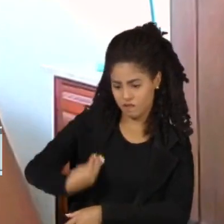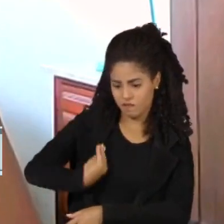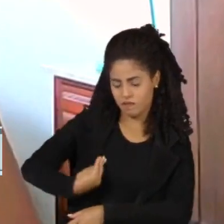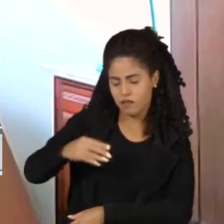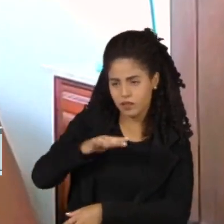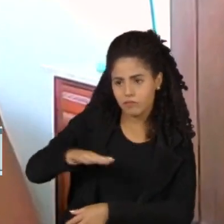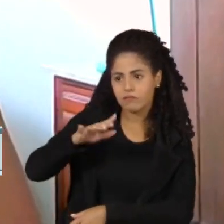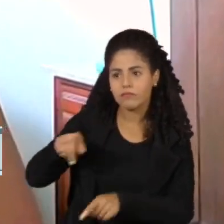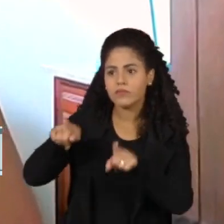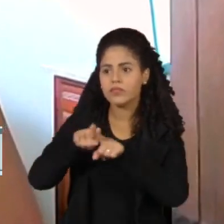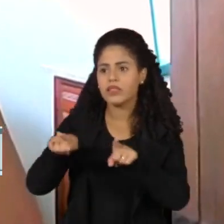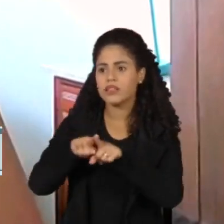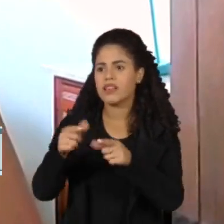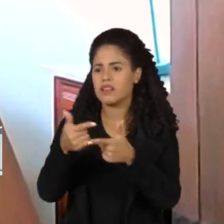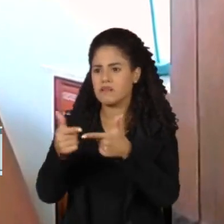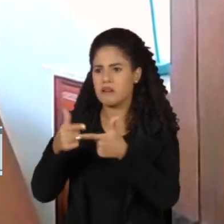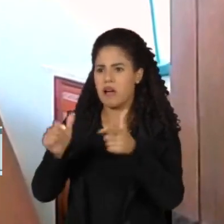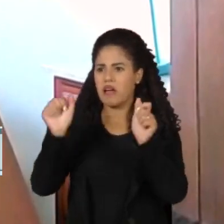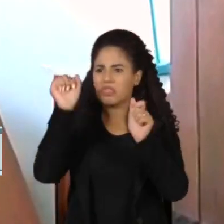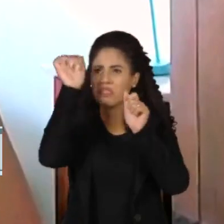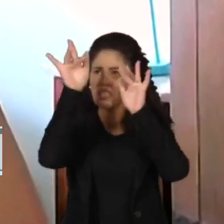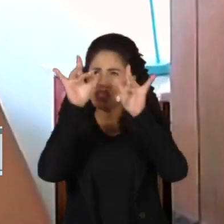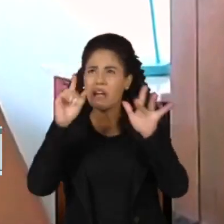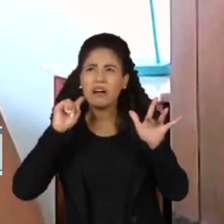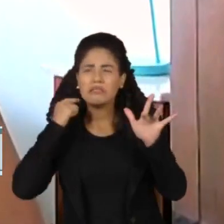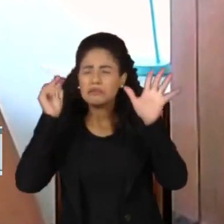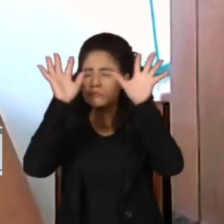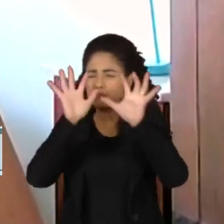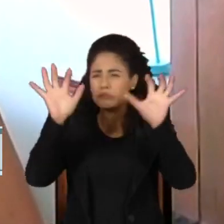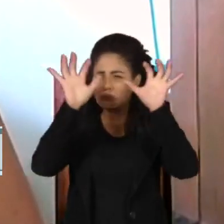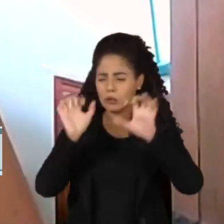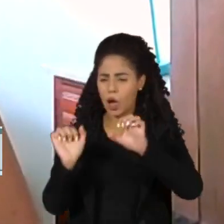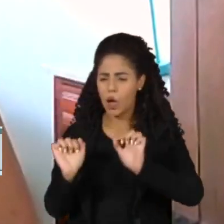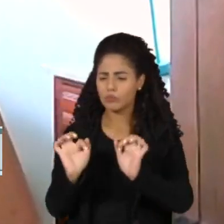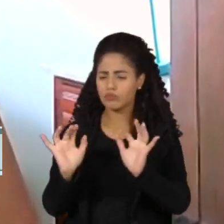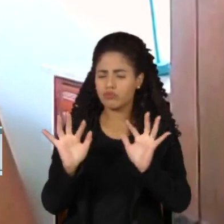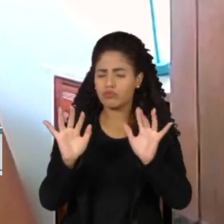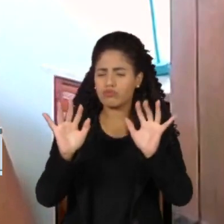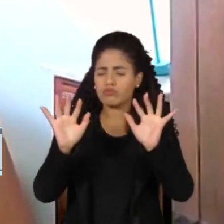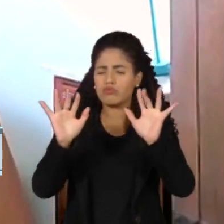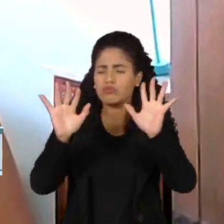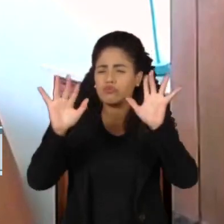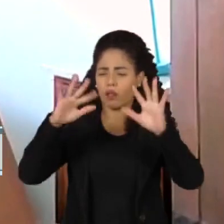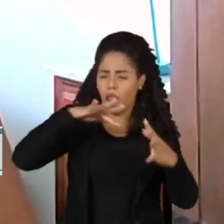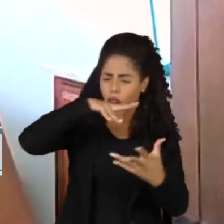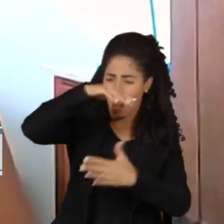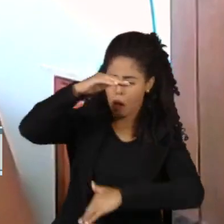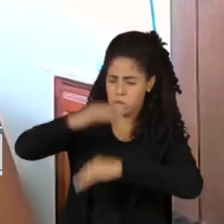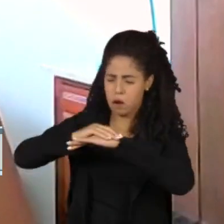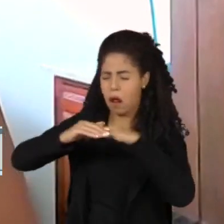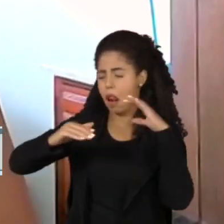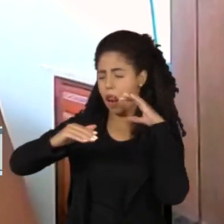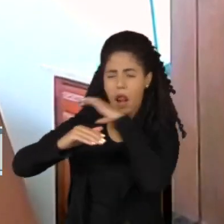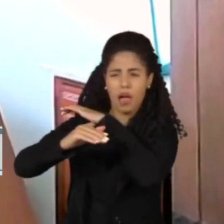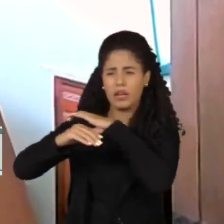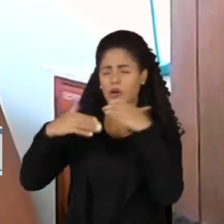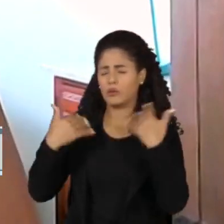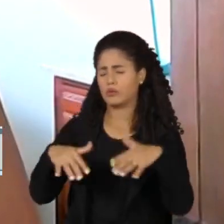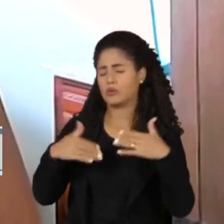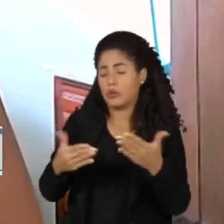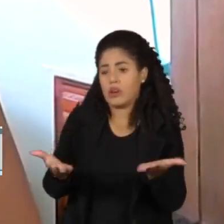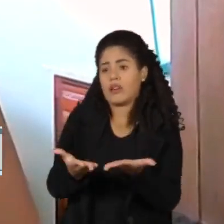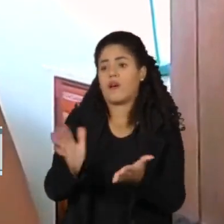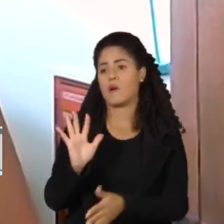consegue diminuir tanto a poluição, a emissão de gases do efeito estufa, por exemplo, que traz o aquecimento